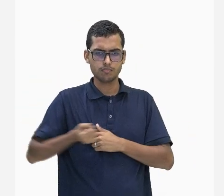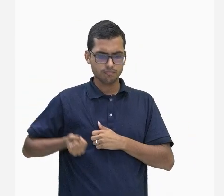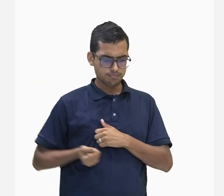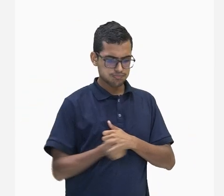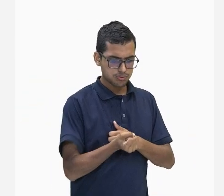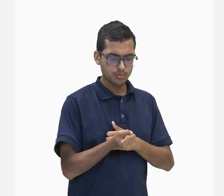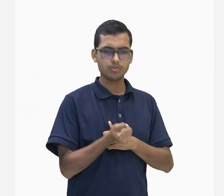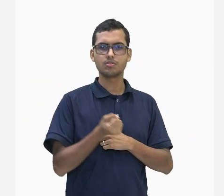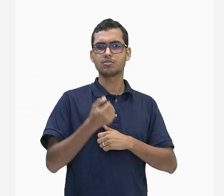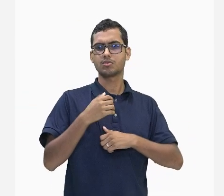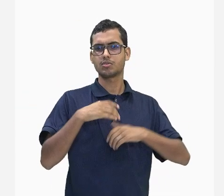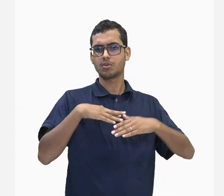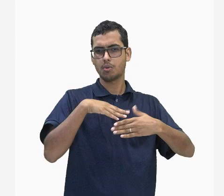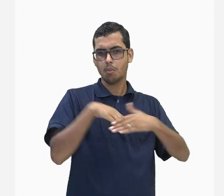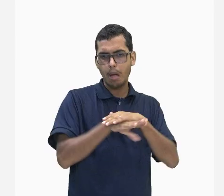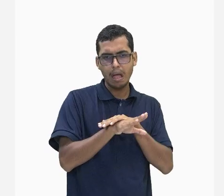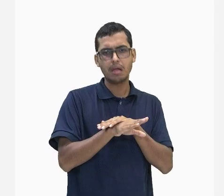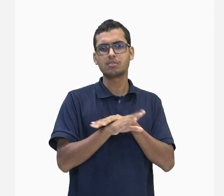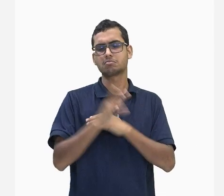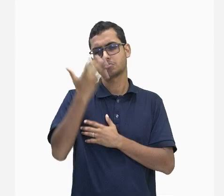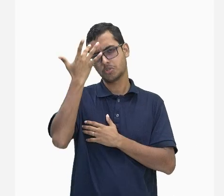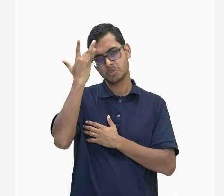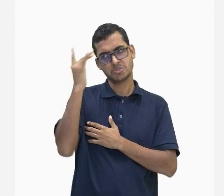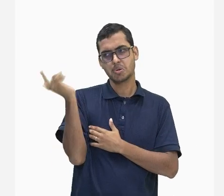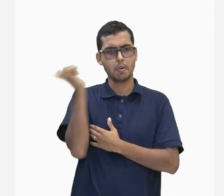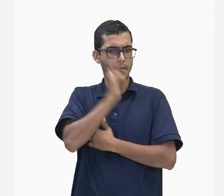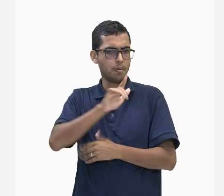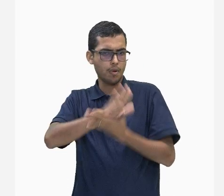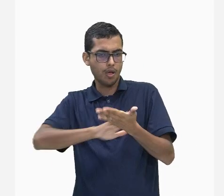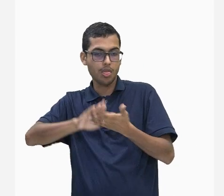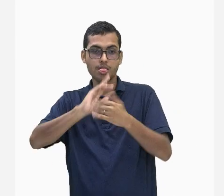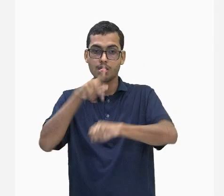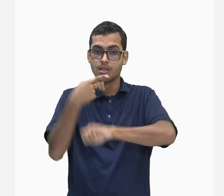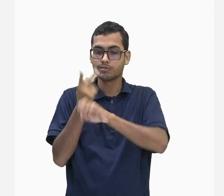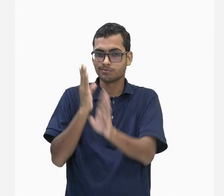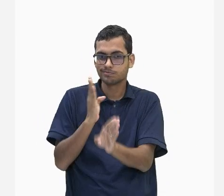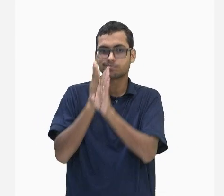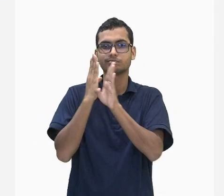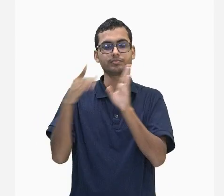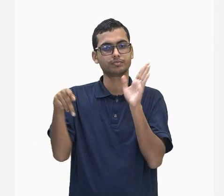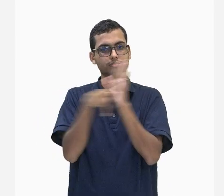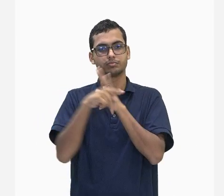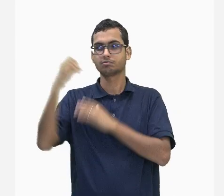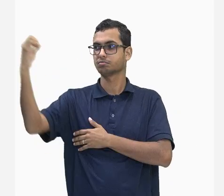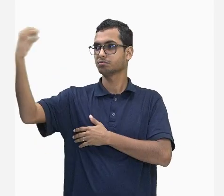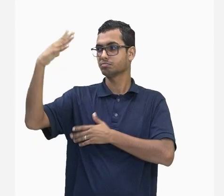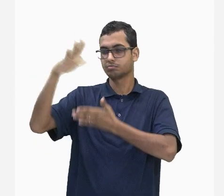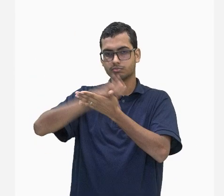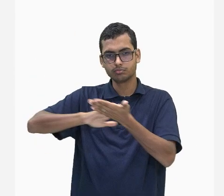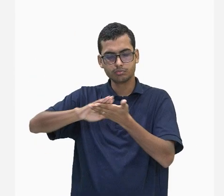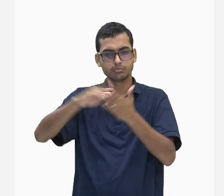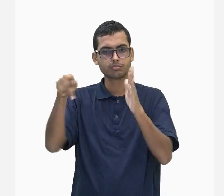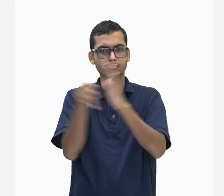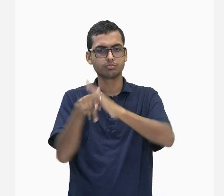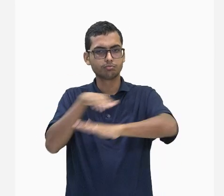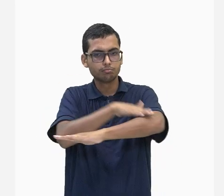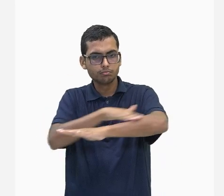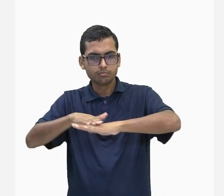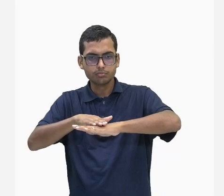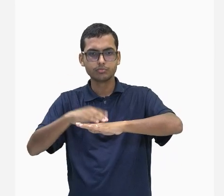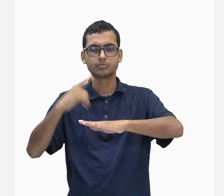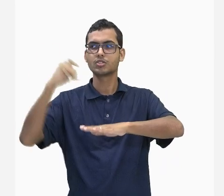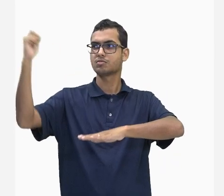dia não seria aí propício fazer o experimento. Só que ele descobriu que, mesmo sem luz, a chapa tinha sido